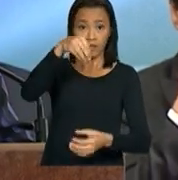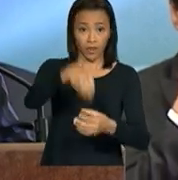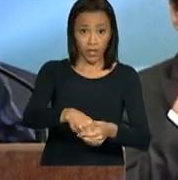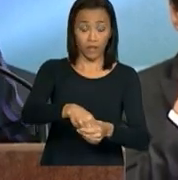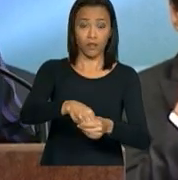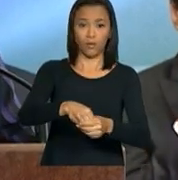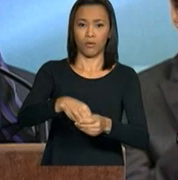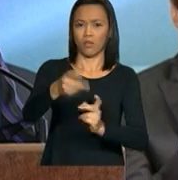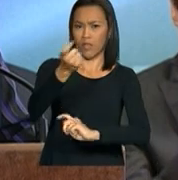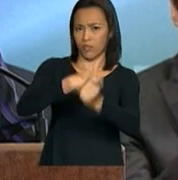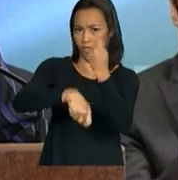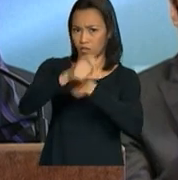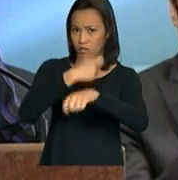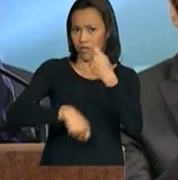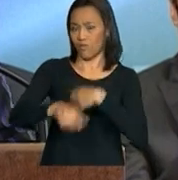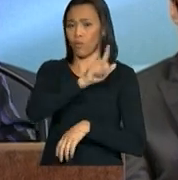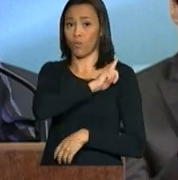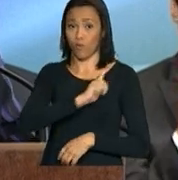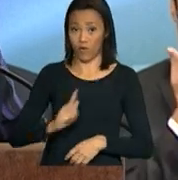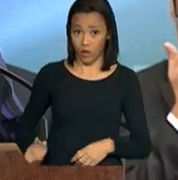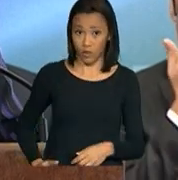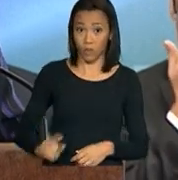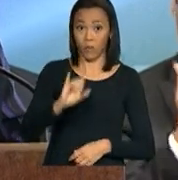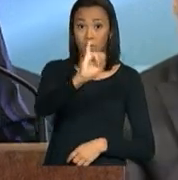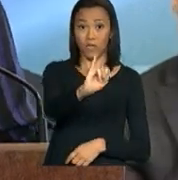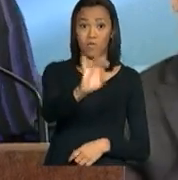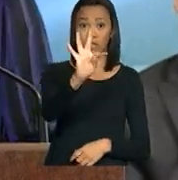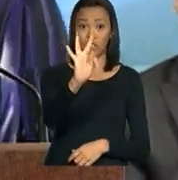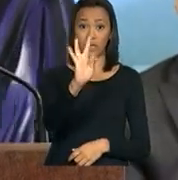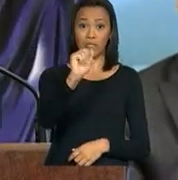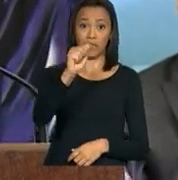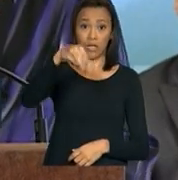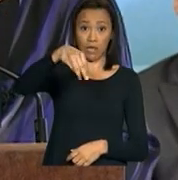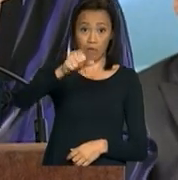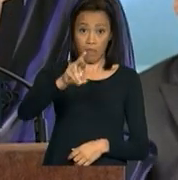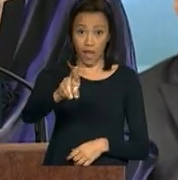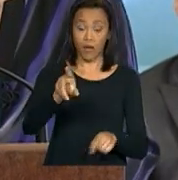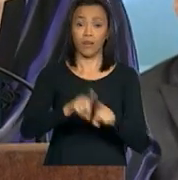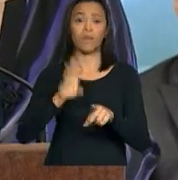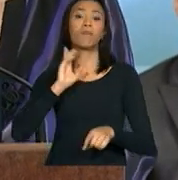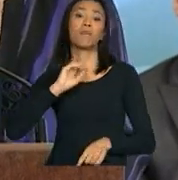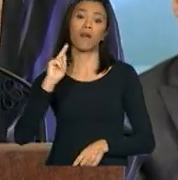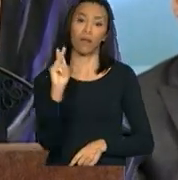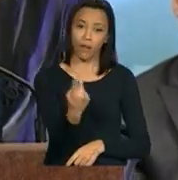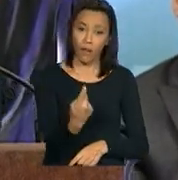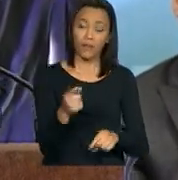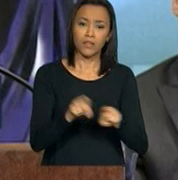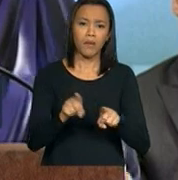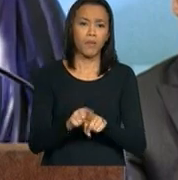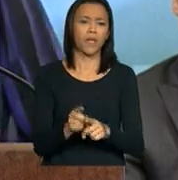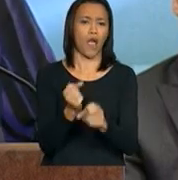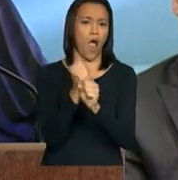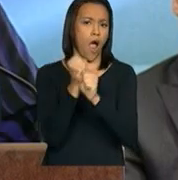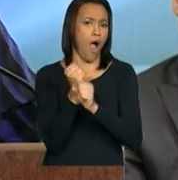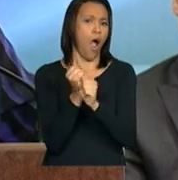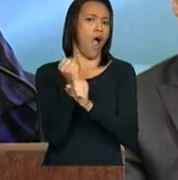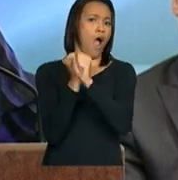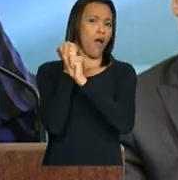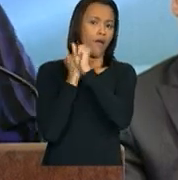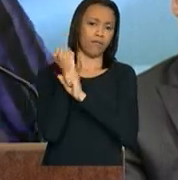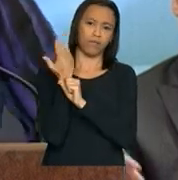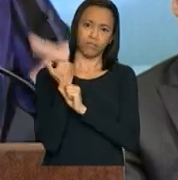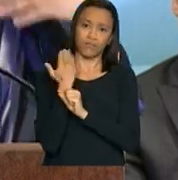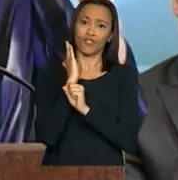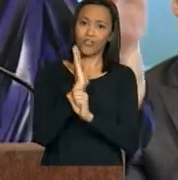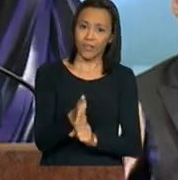governador Itamar Franco em Minas Gerais e também nos últimos anos teve imensa correção